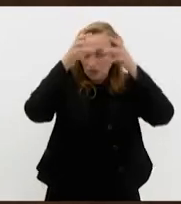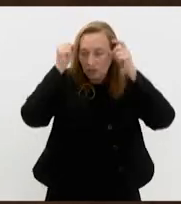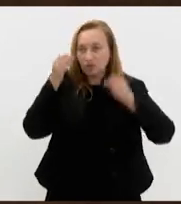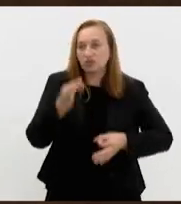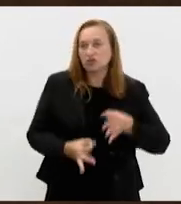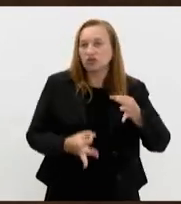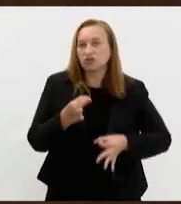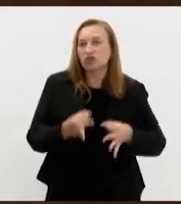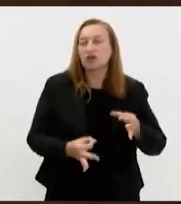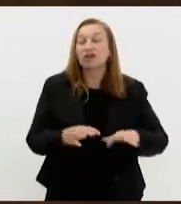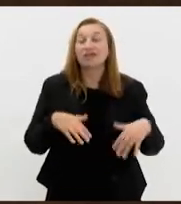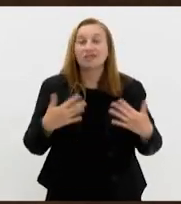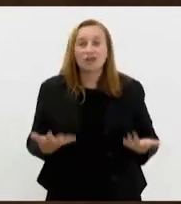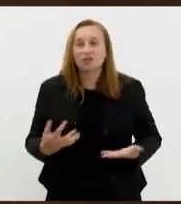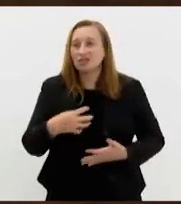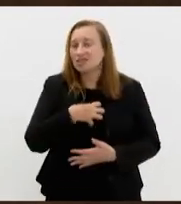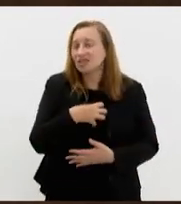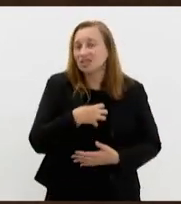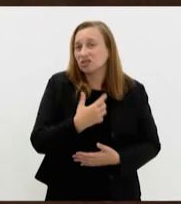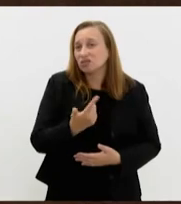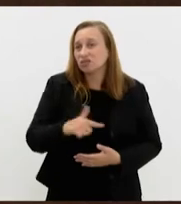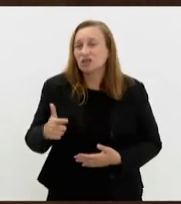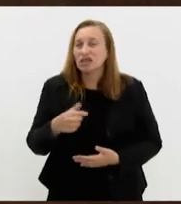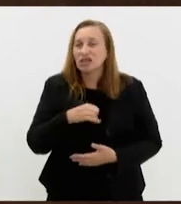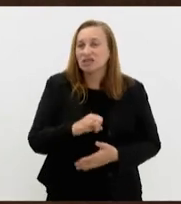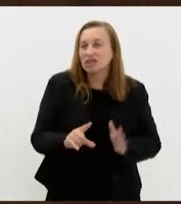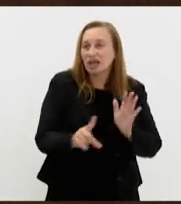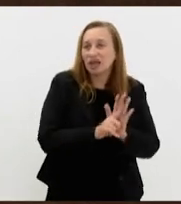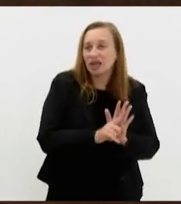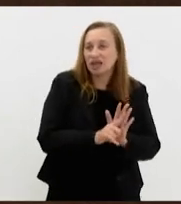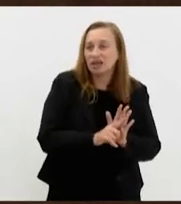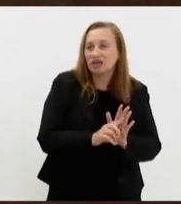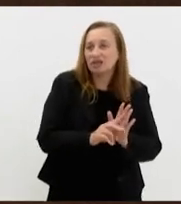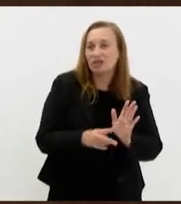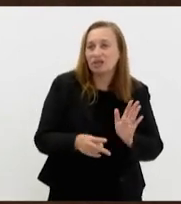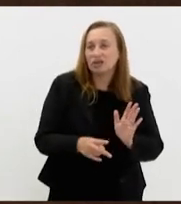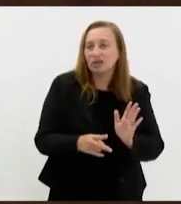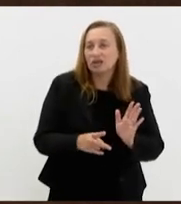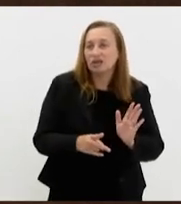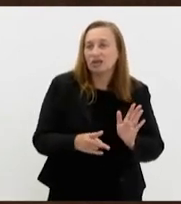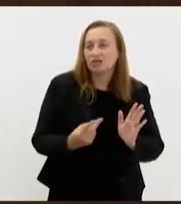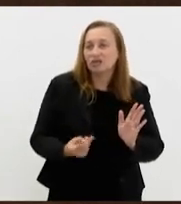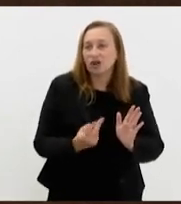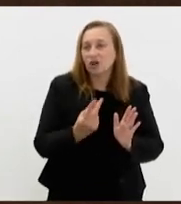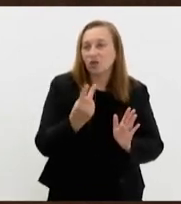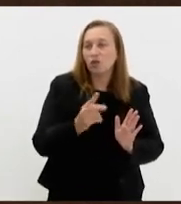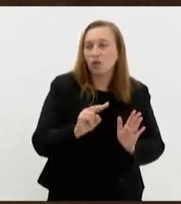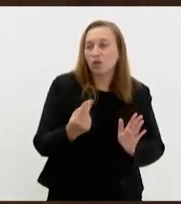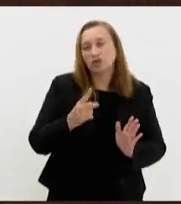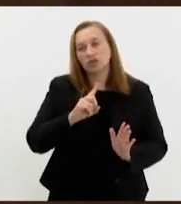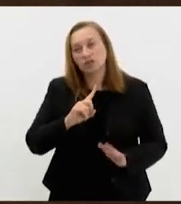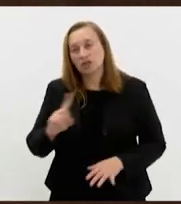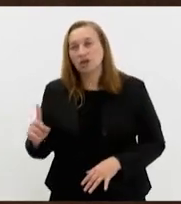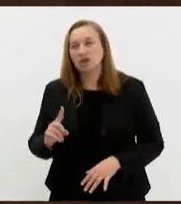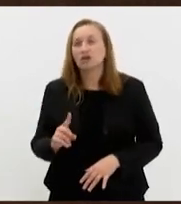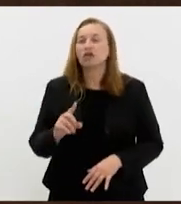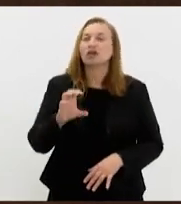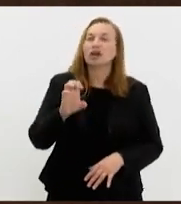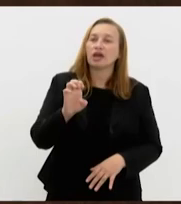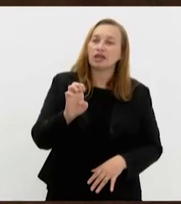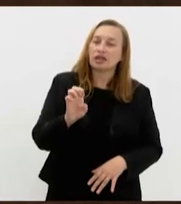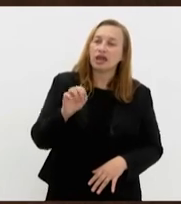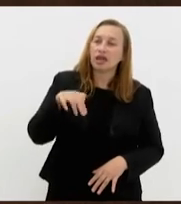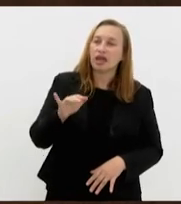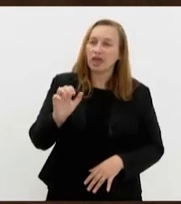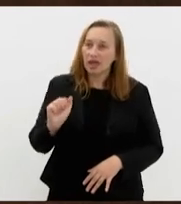sentido questionar se a lei está valendo ou não. O INEA usou a lei, os servidores do Pedro Ernesto utilizaram a lei,